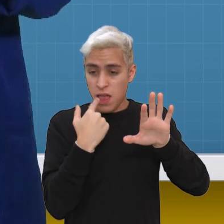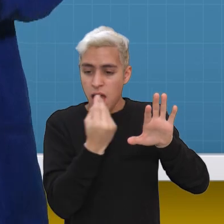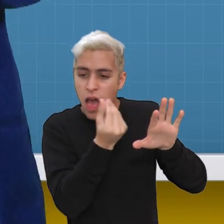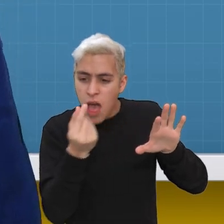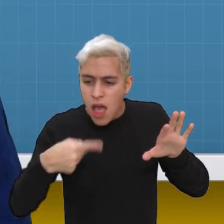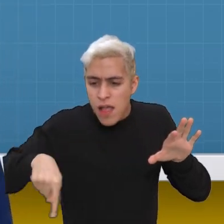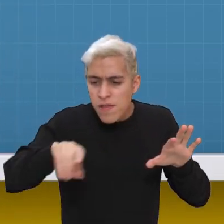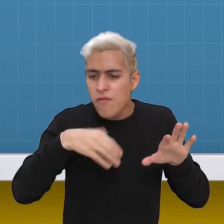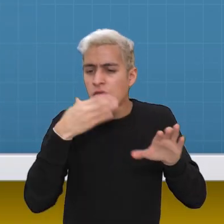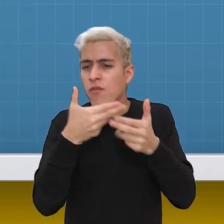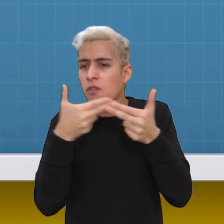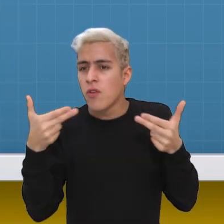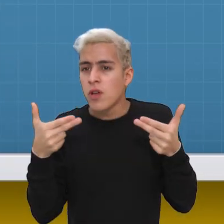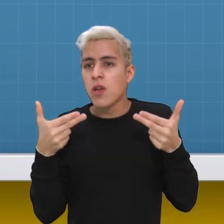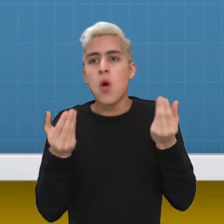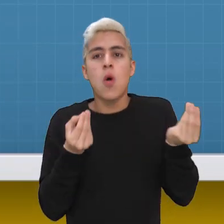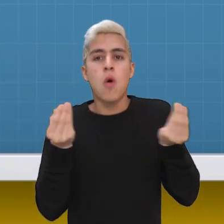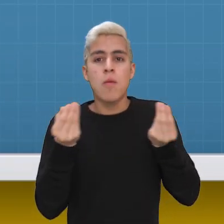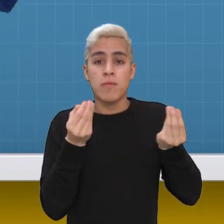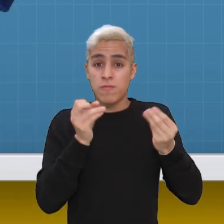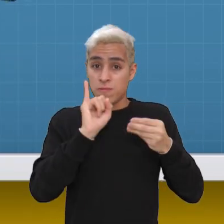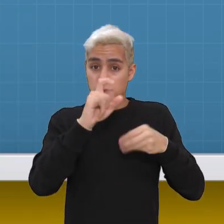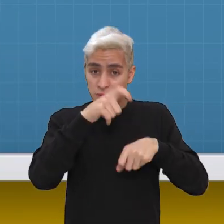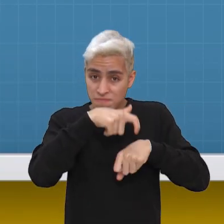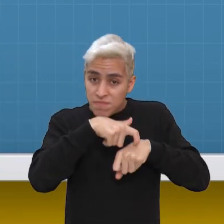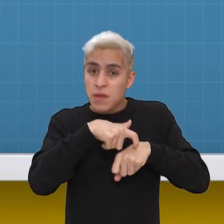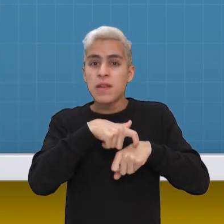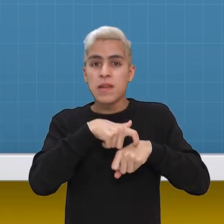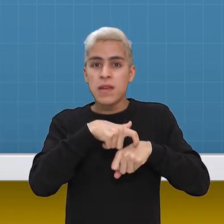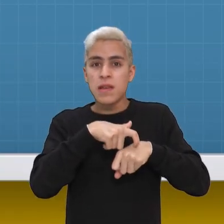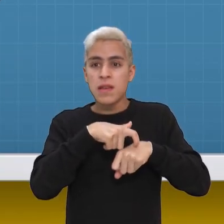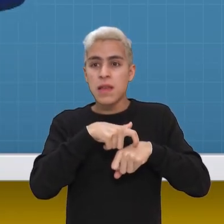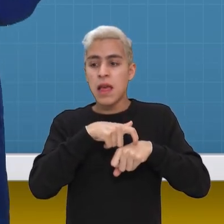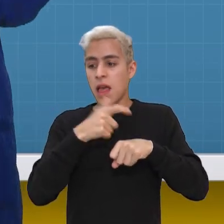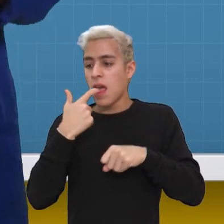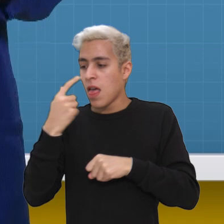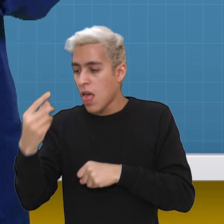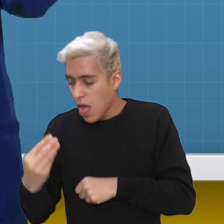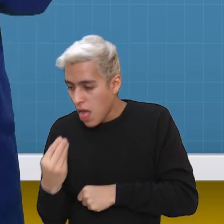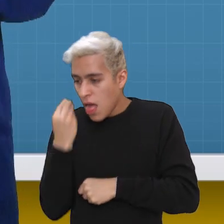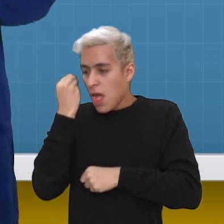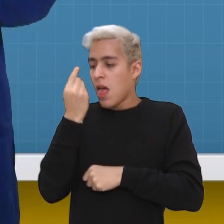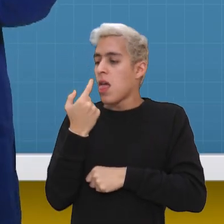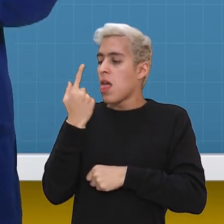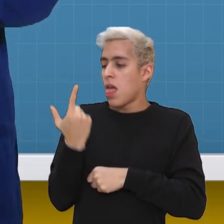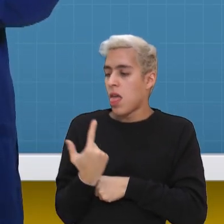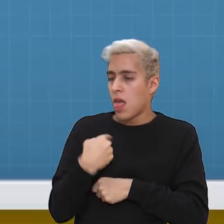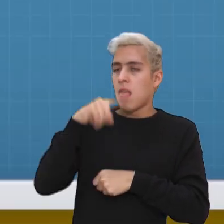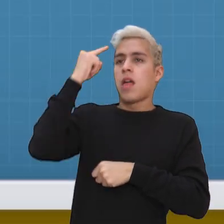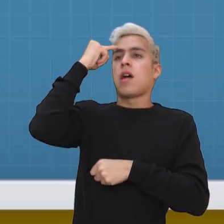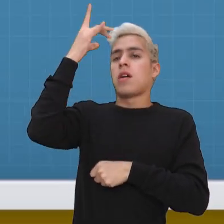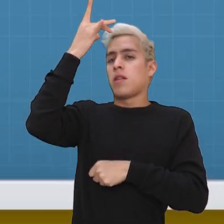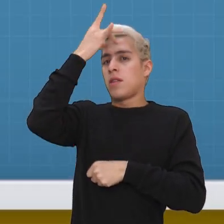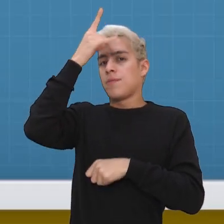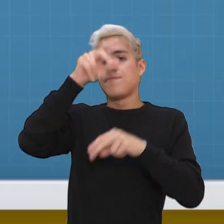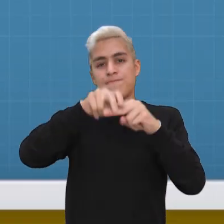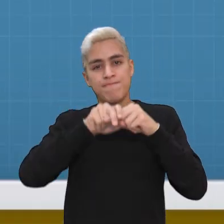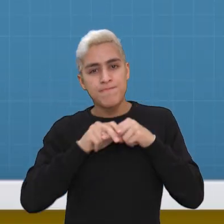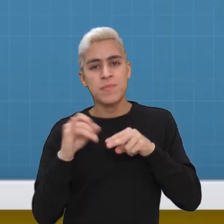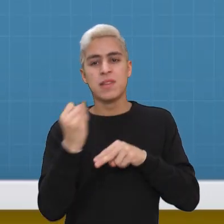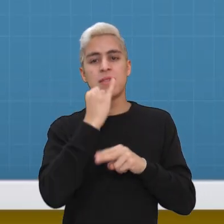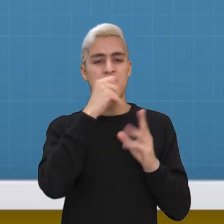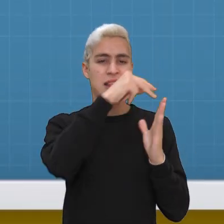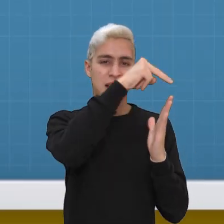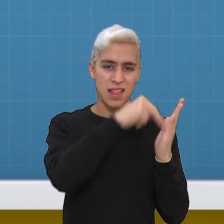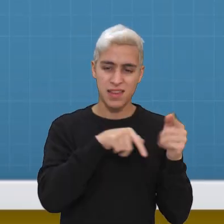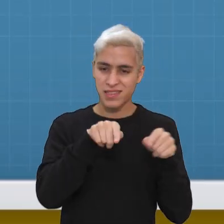o sabor de uma fruta à medida que eu sentir esse sabor no meu paladar. Por isso que é importante